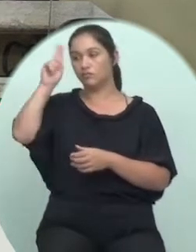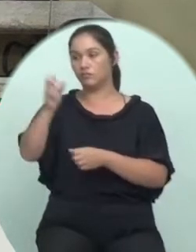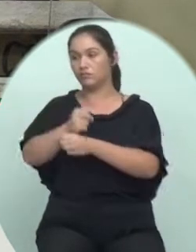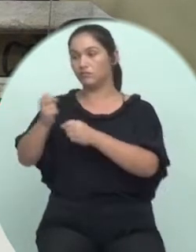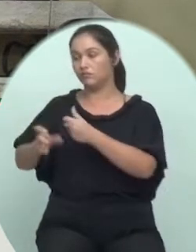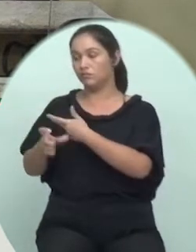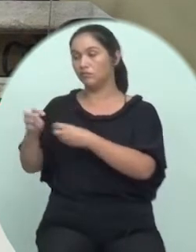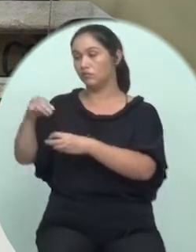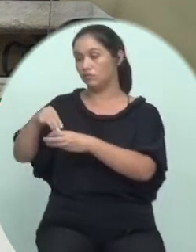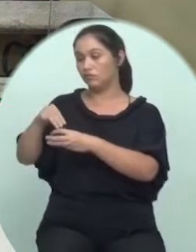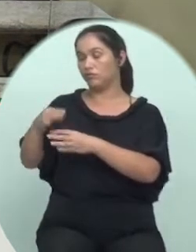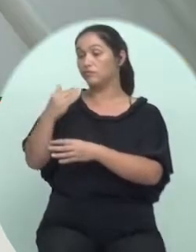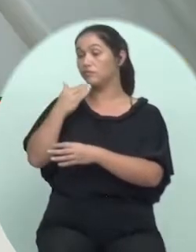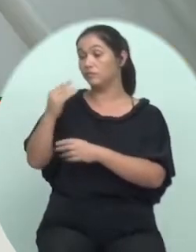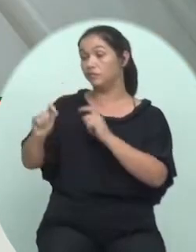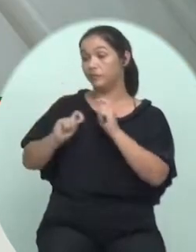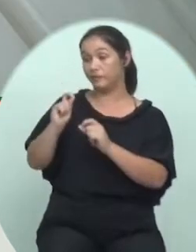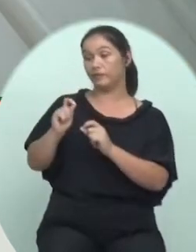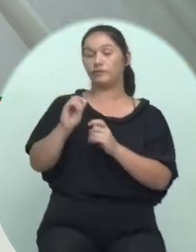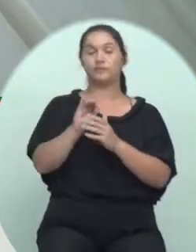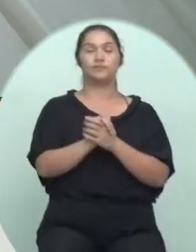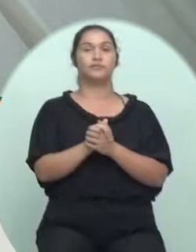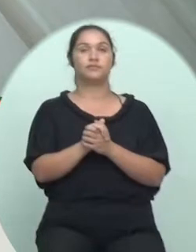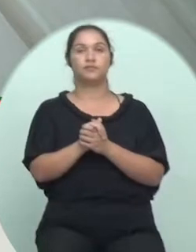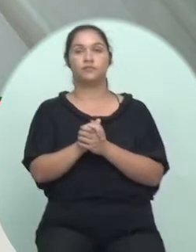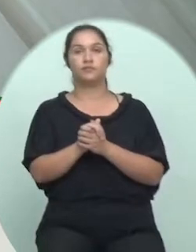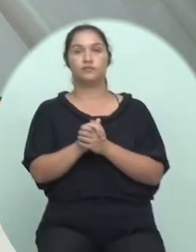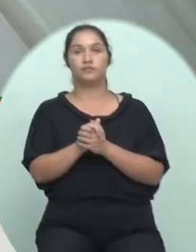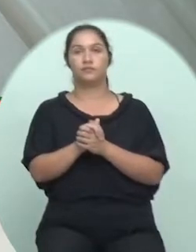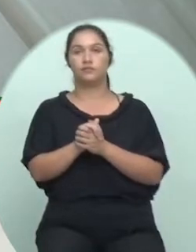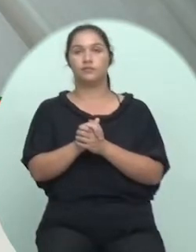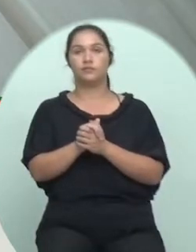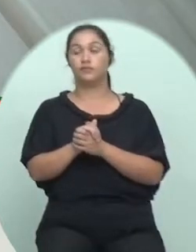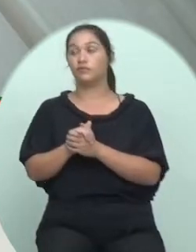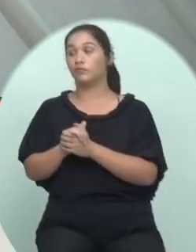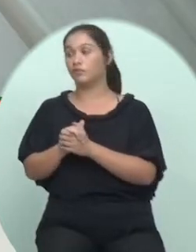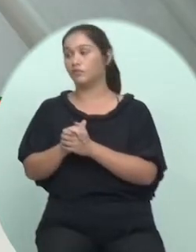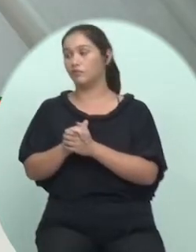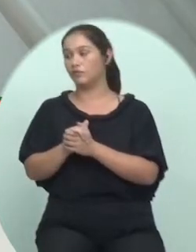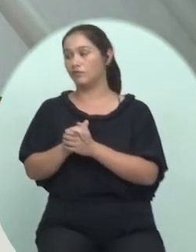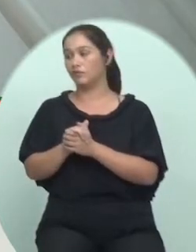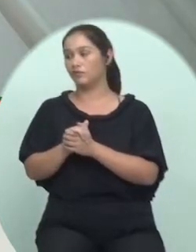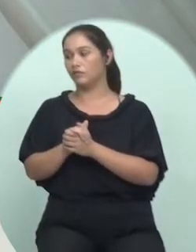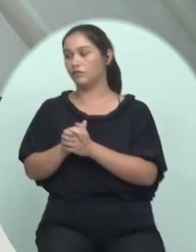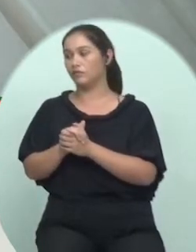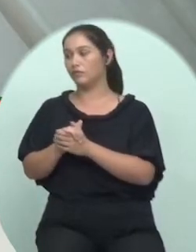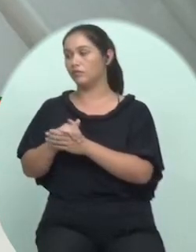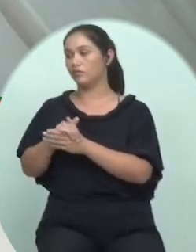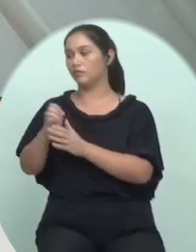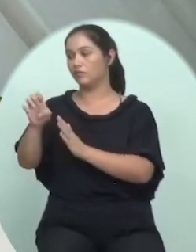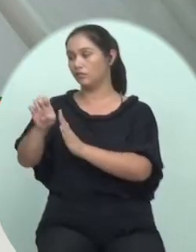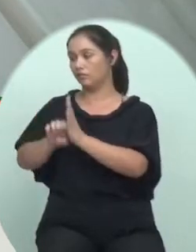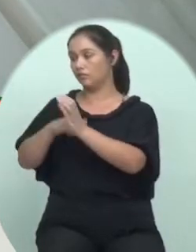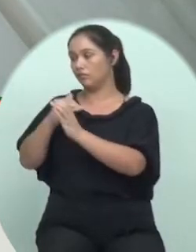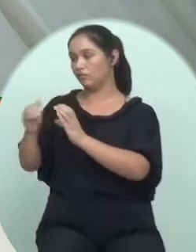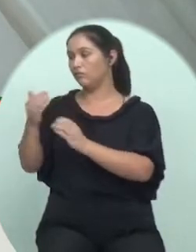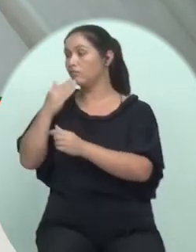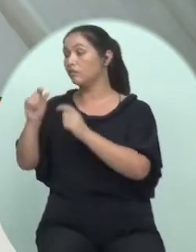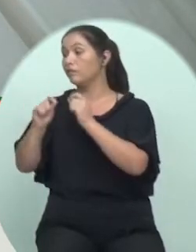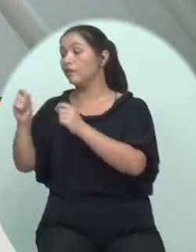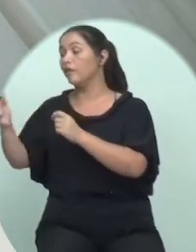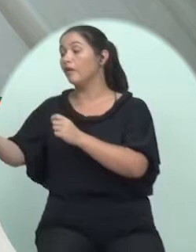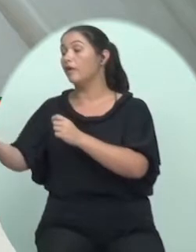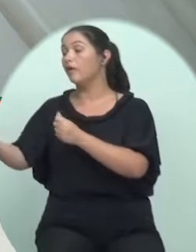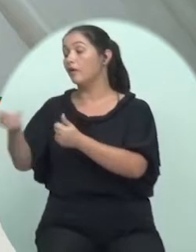Municipal para que encaminhe a esta Casa Legislativa as seguintes informações. Número total de alunos matriculados